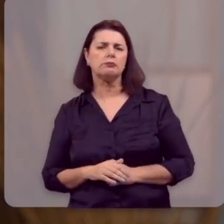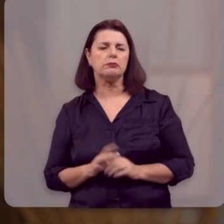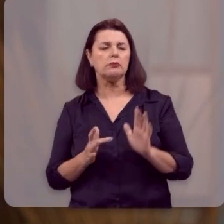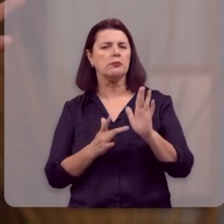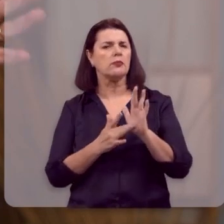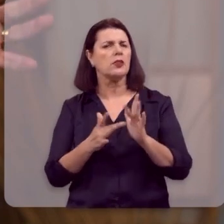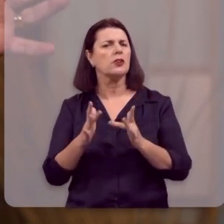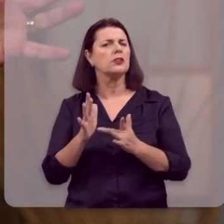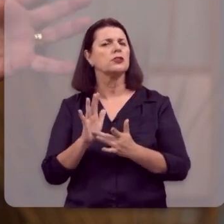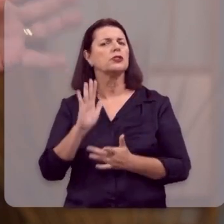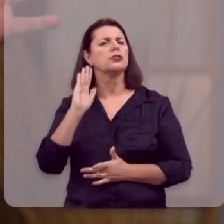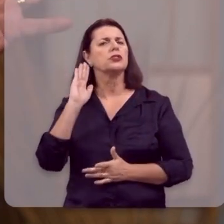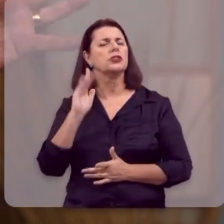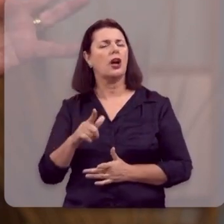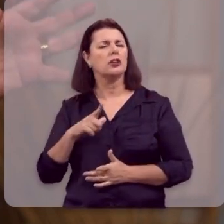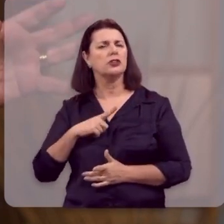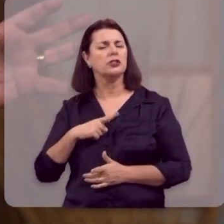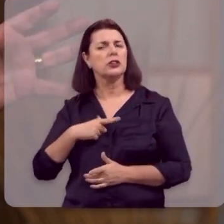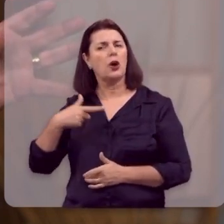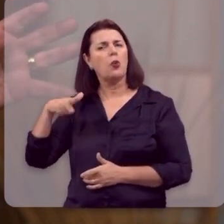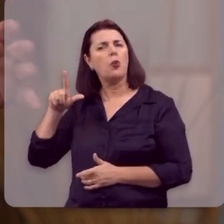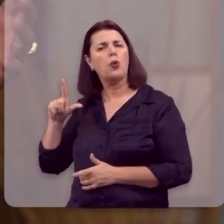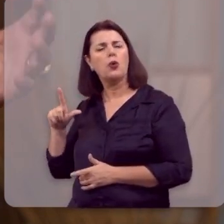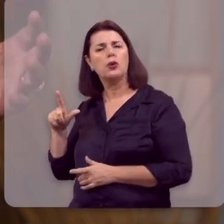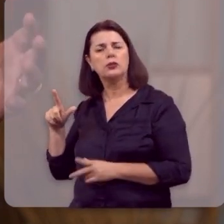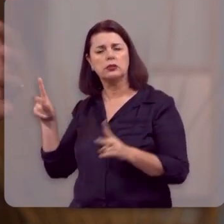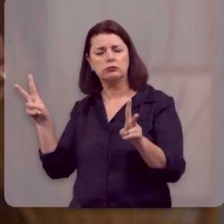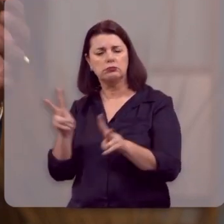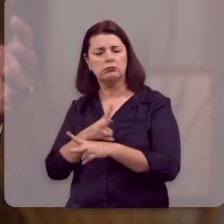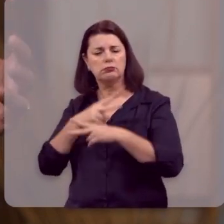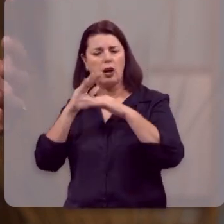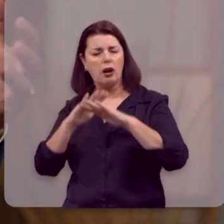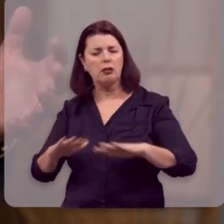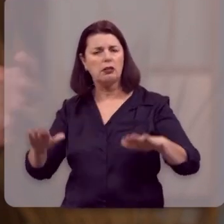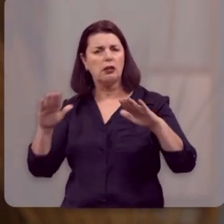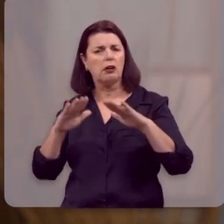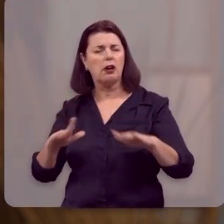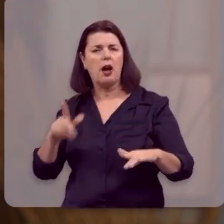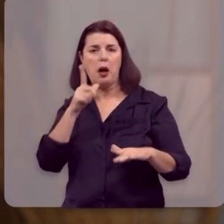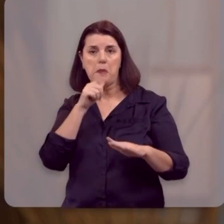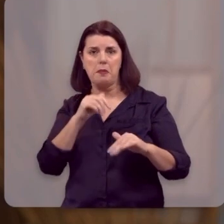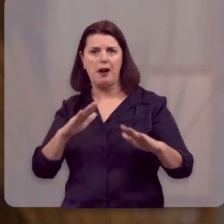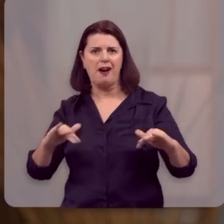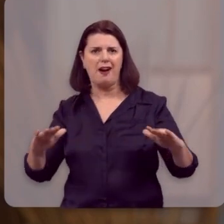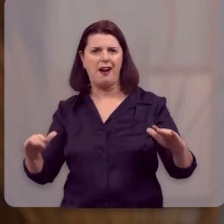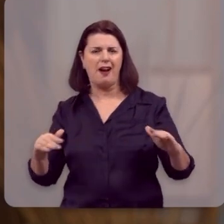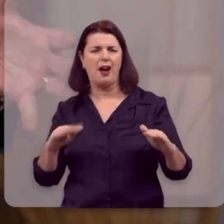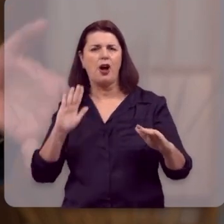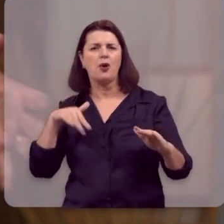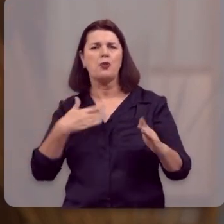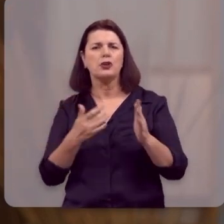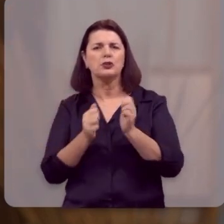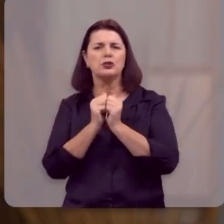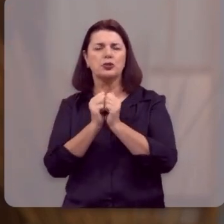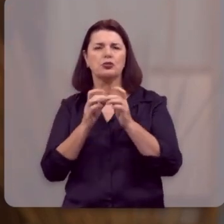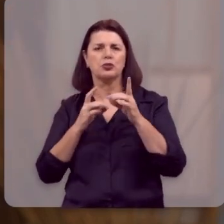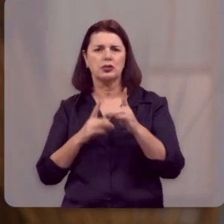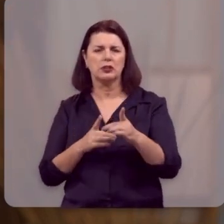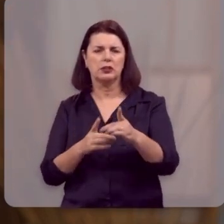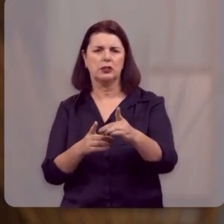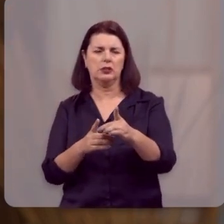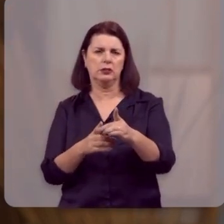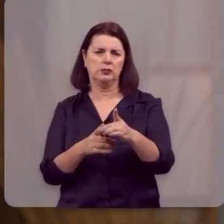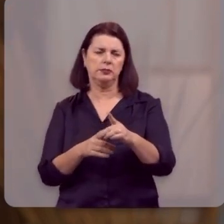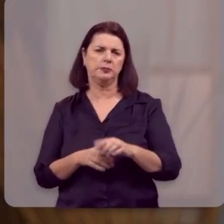que Jesus já tivera um outro episódio de tempestade acalmada no mar da Galileia, quando ele estava junto com os